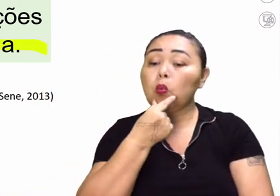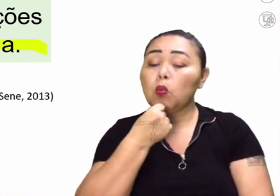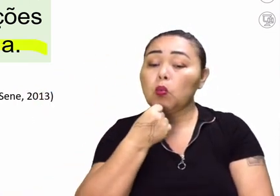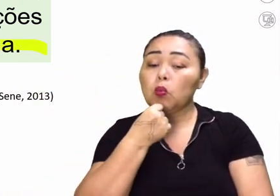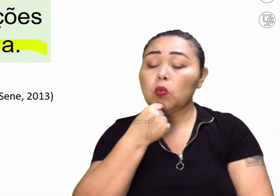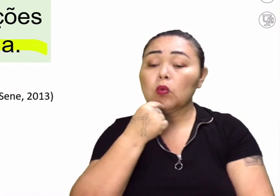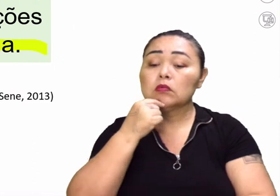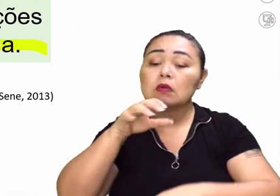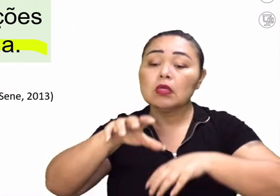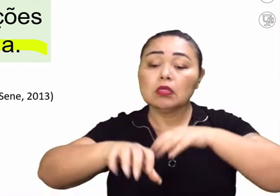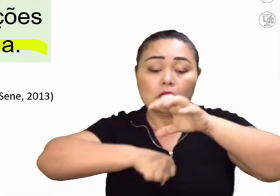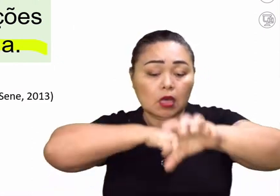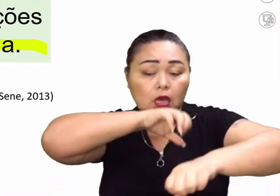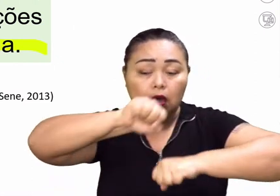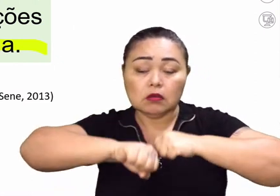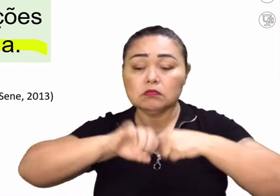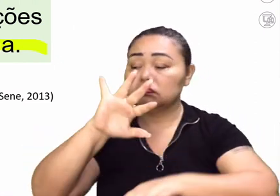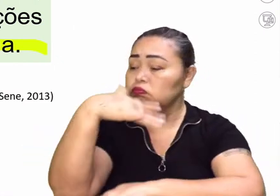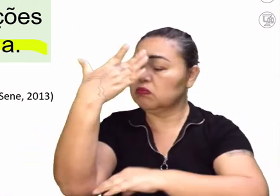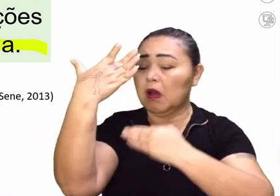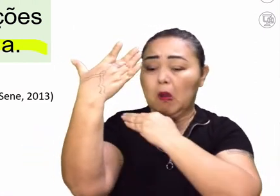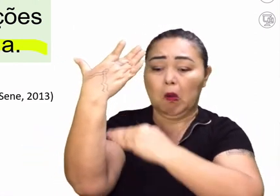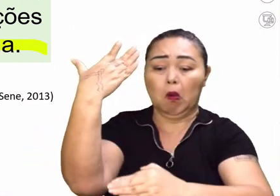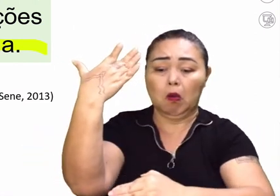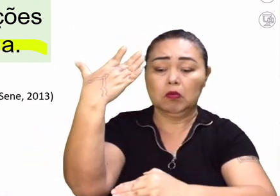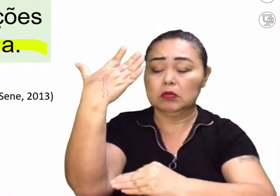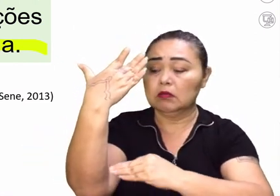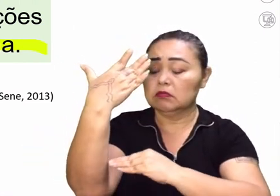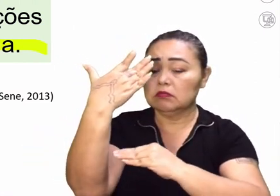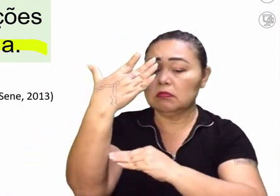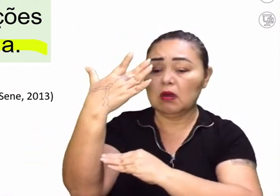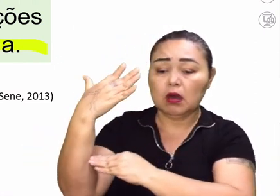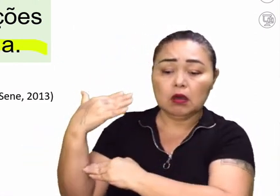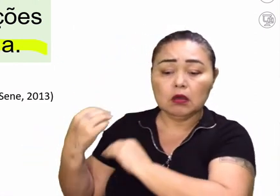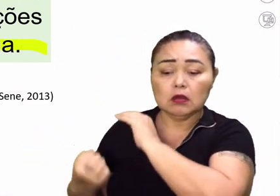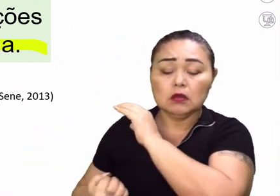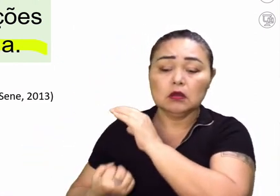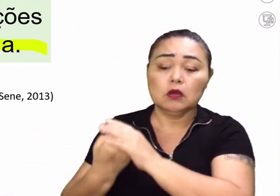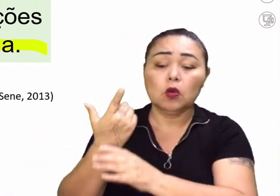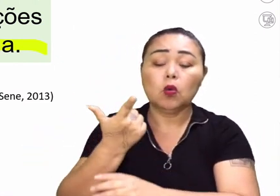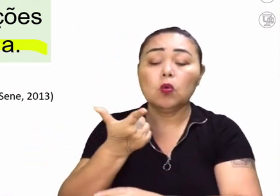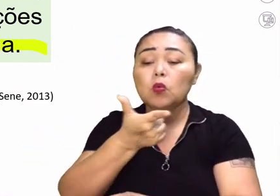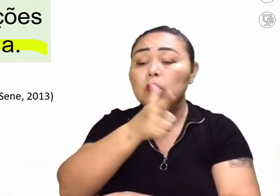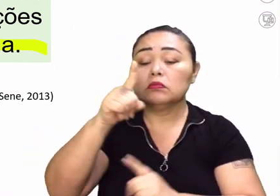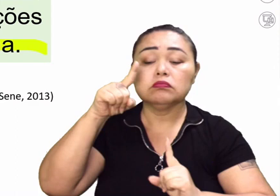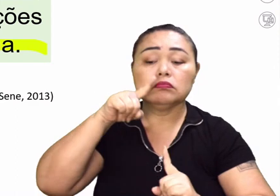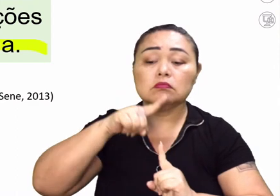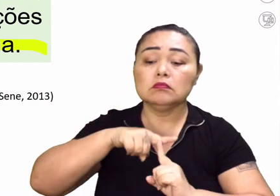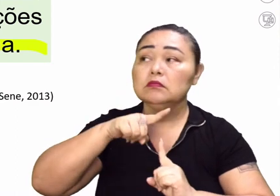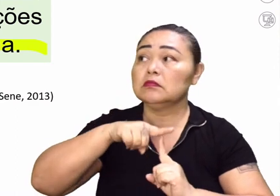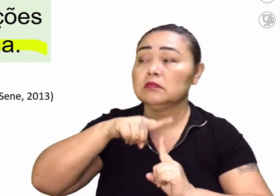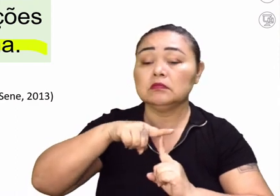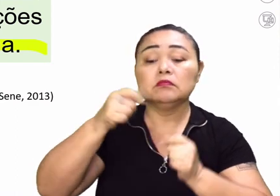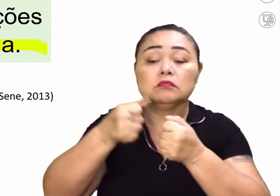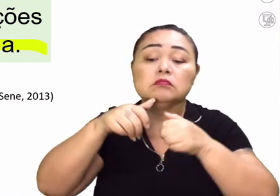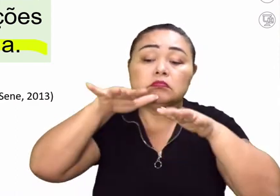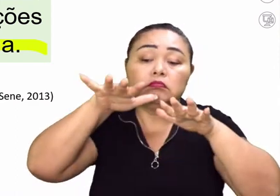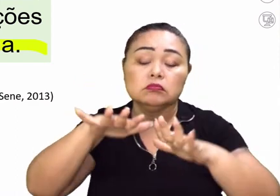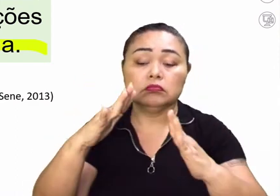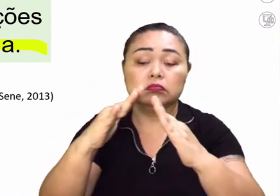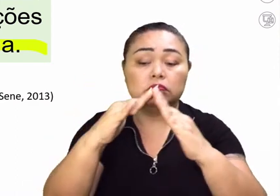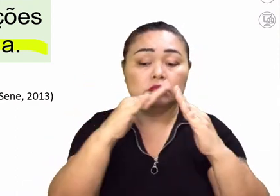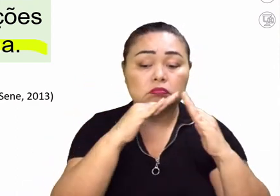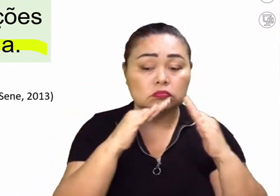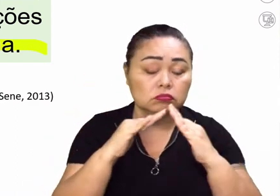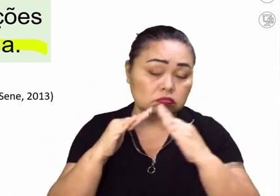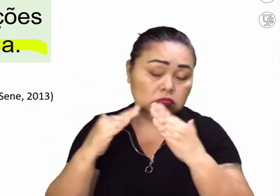a vegetação árvores né Para dar origem a outros tipos de ocupa mais